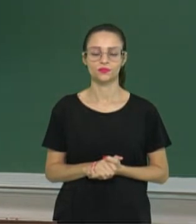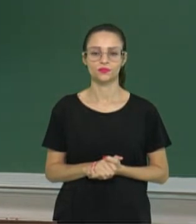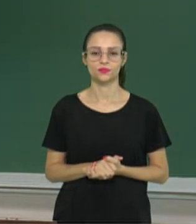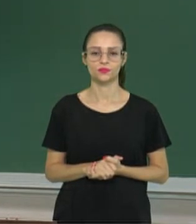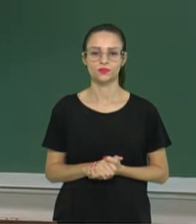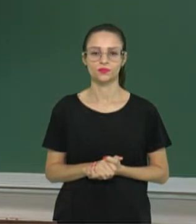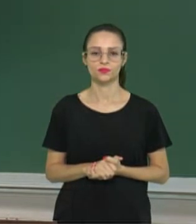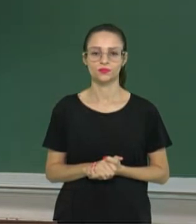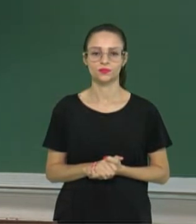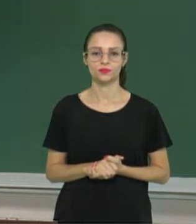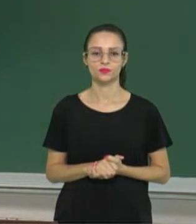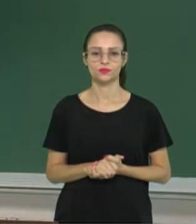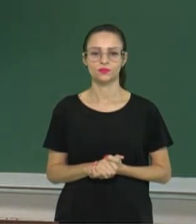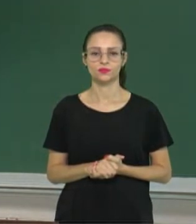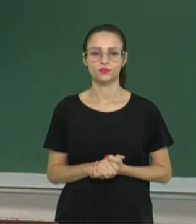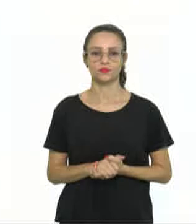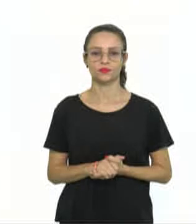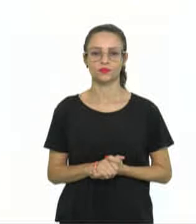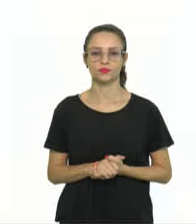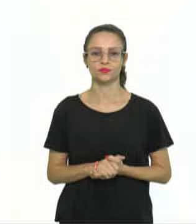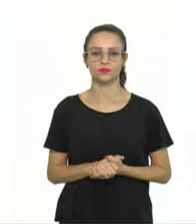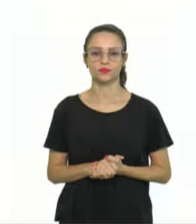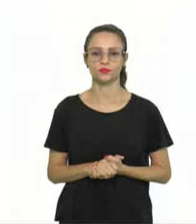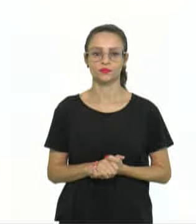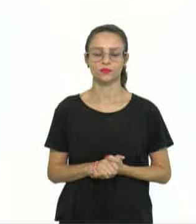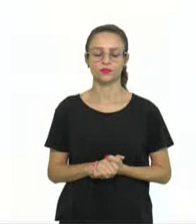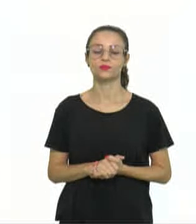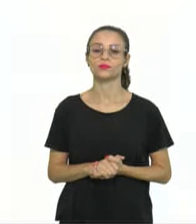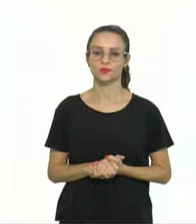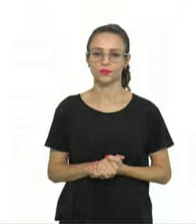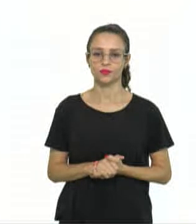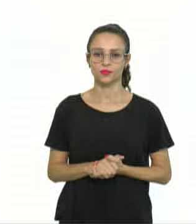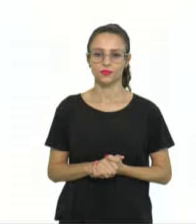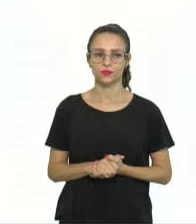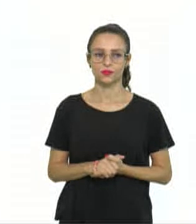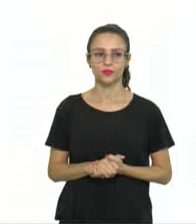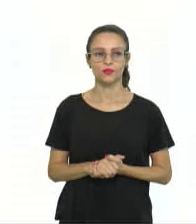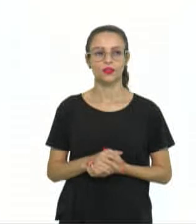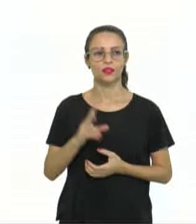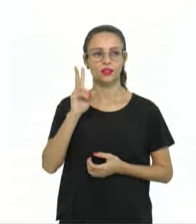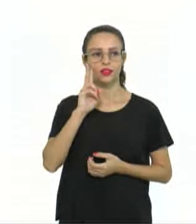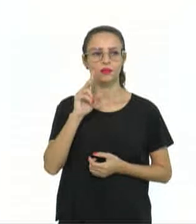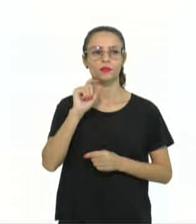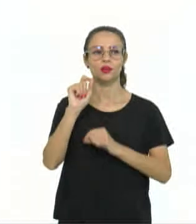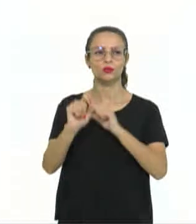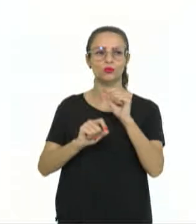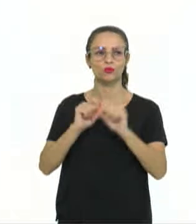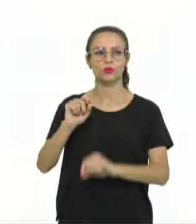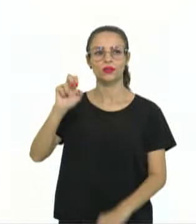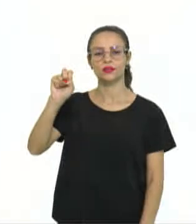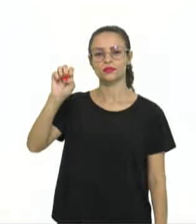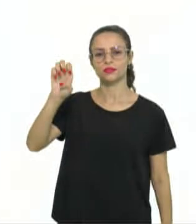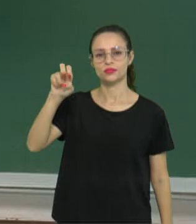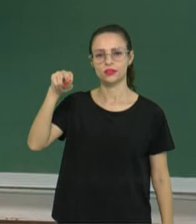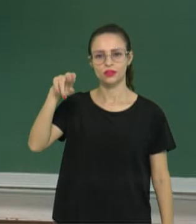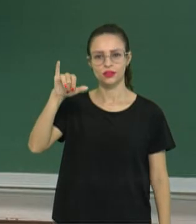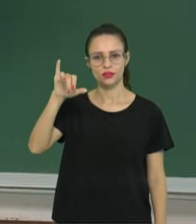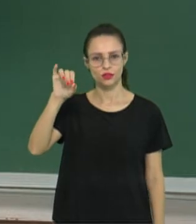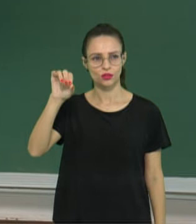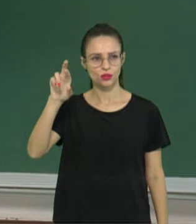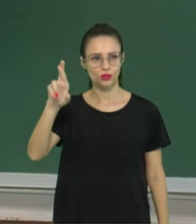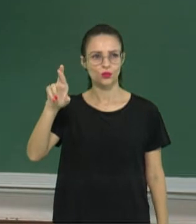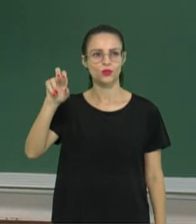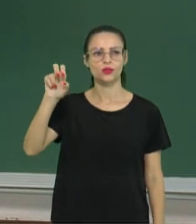more experience and we can learn from their wisdom. Lembrando que senior citizens seriam as pessoas de mais idade, as